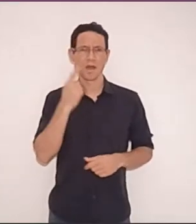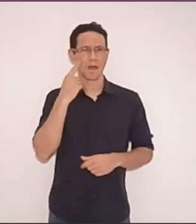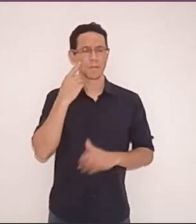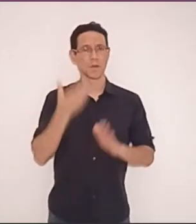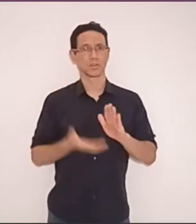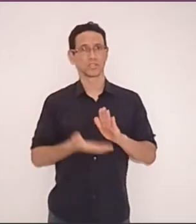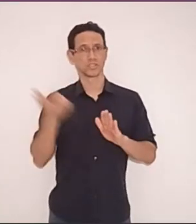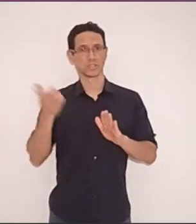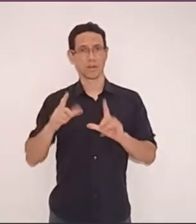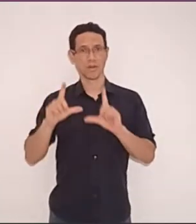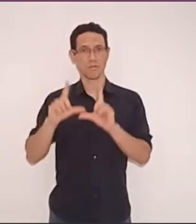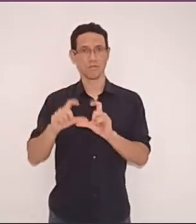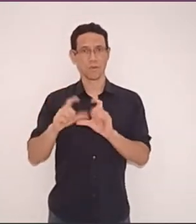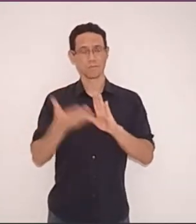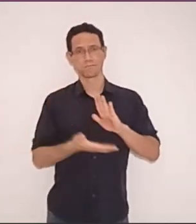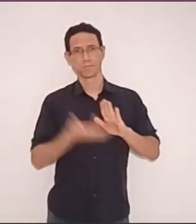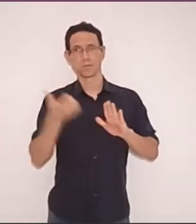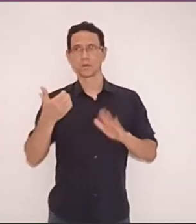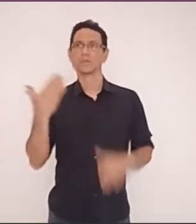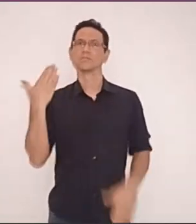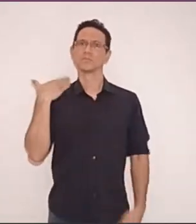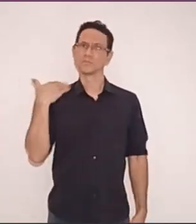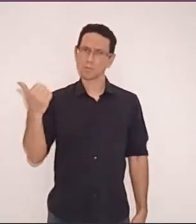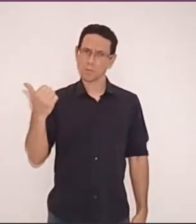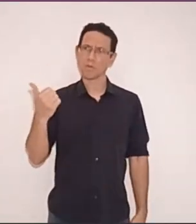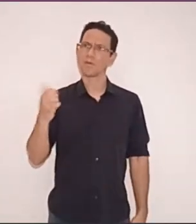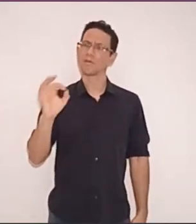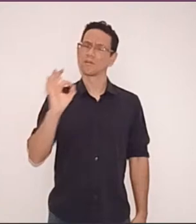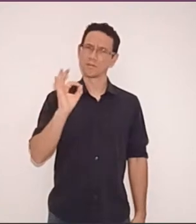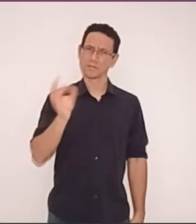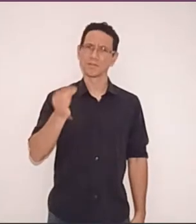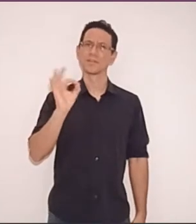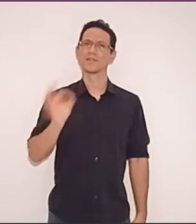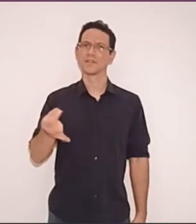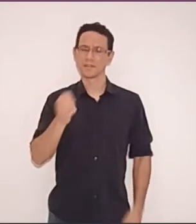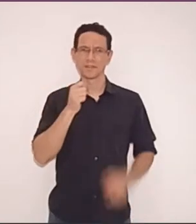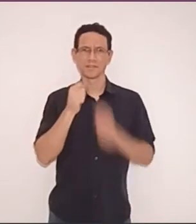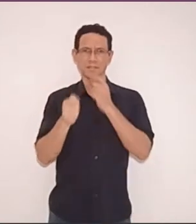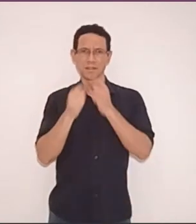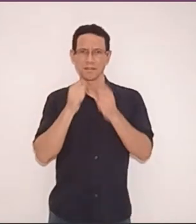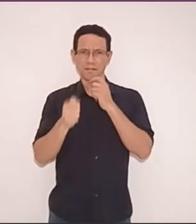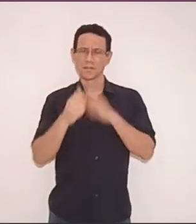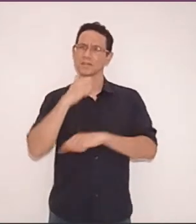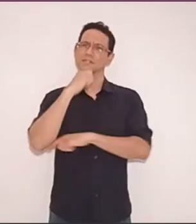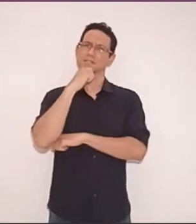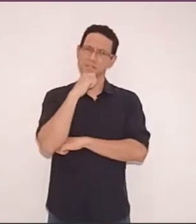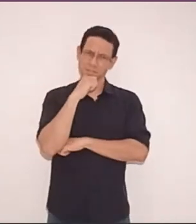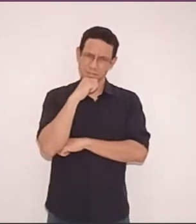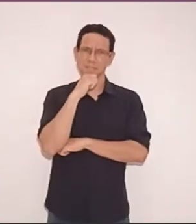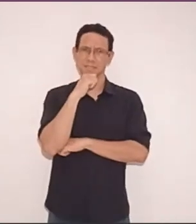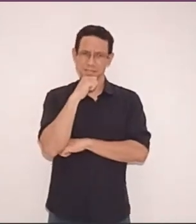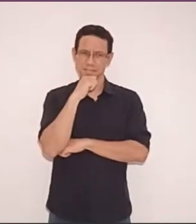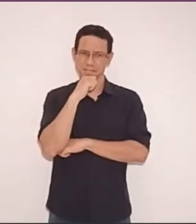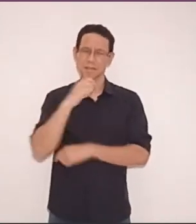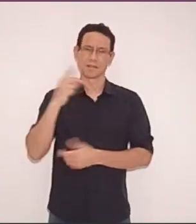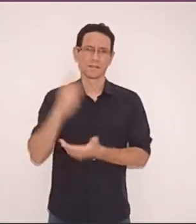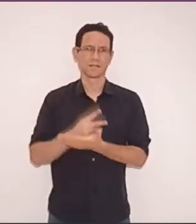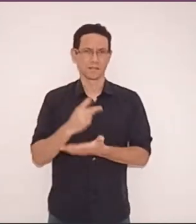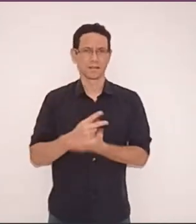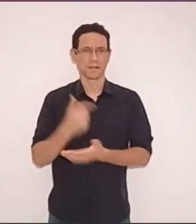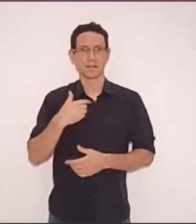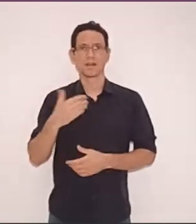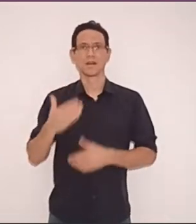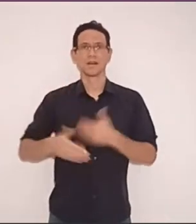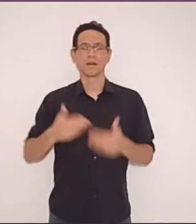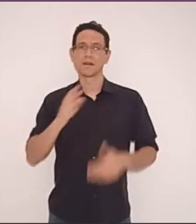resolvi tirar a foto do currículo e aí me chamaram é pelo menos para entrevista chegando lá é sempre a mesma resposta